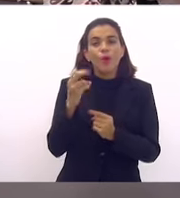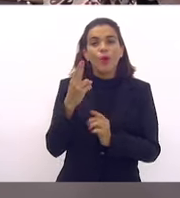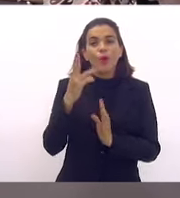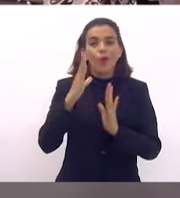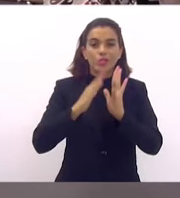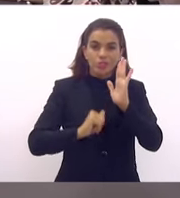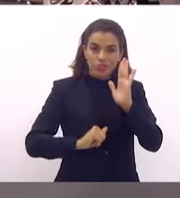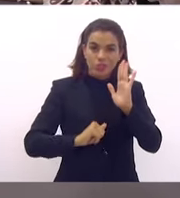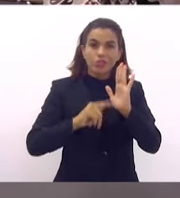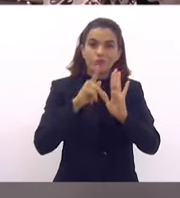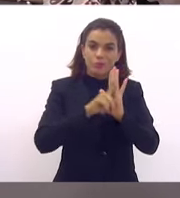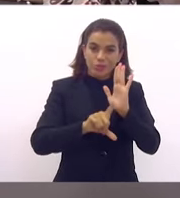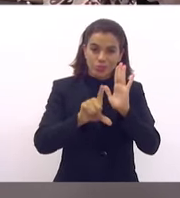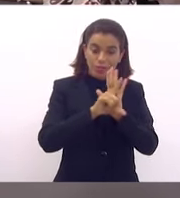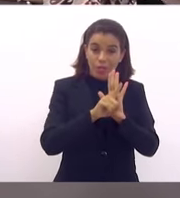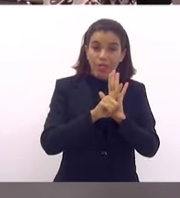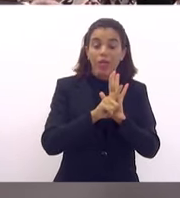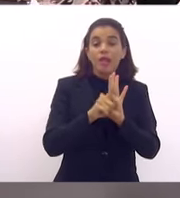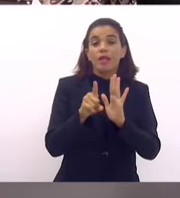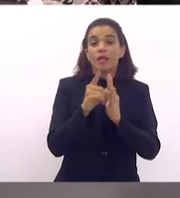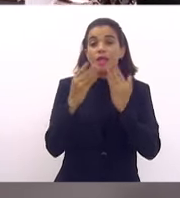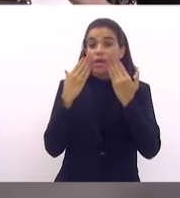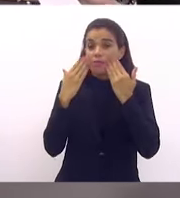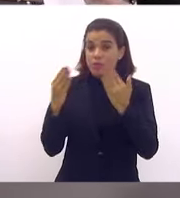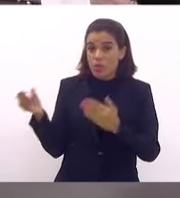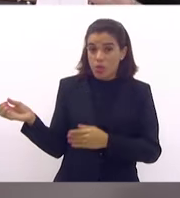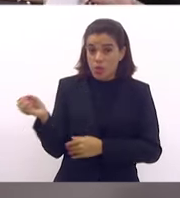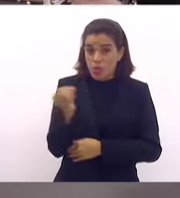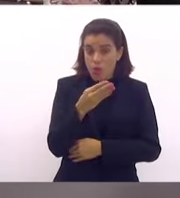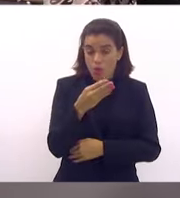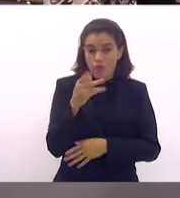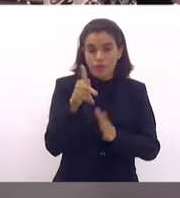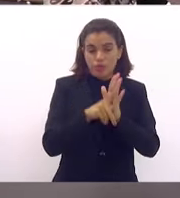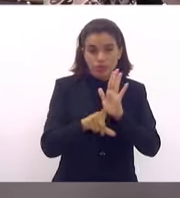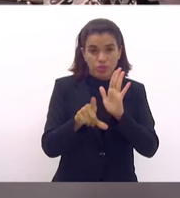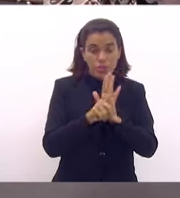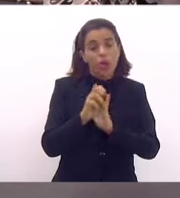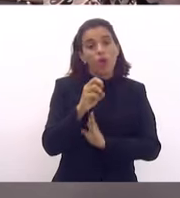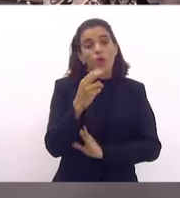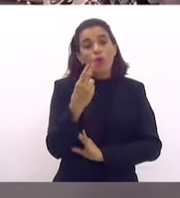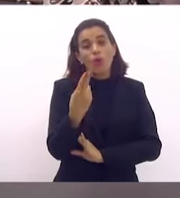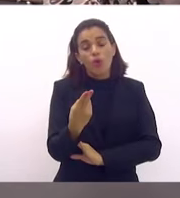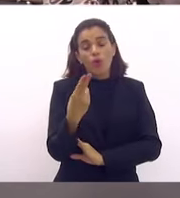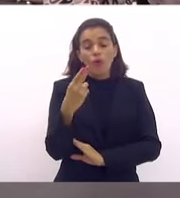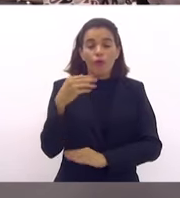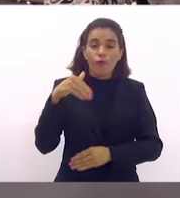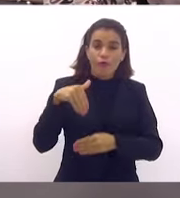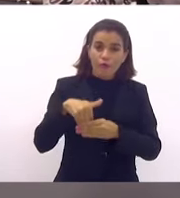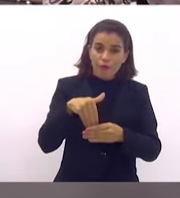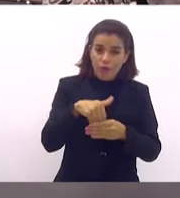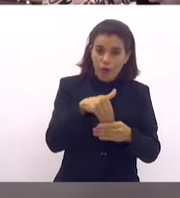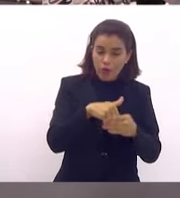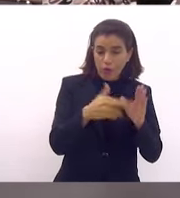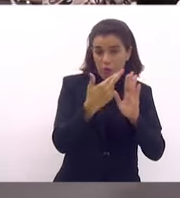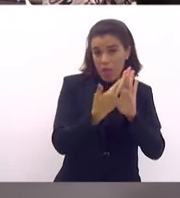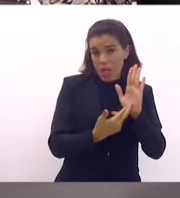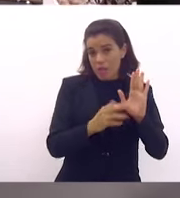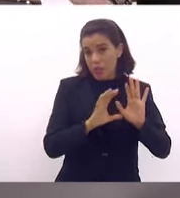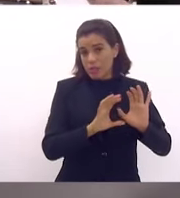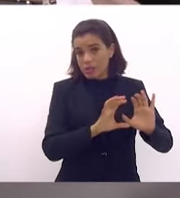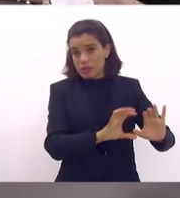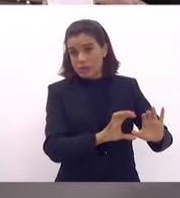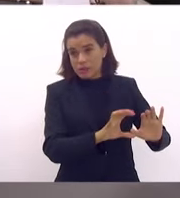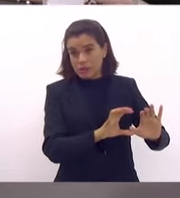de pauta e apresenta um novo exclusivo para o programa, ou vota o dia com o relatório do jeito que está e